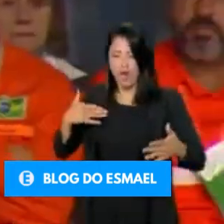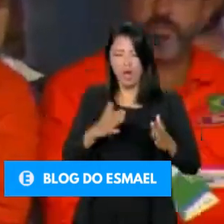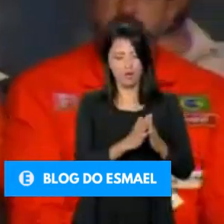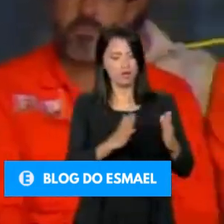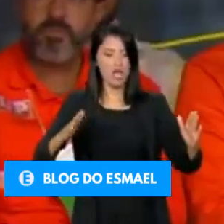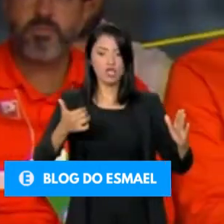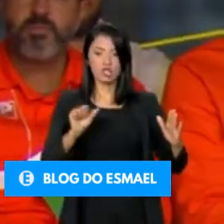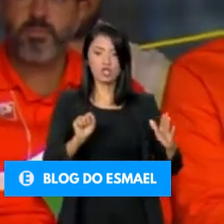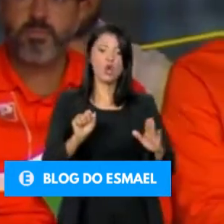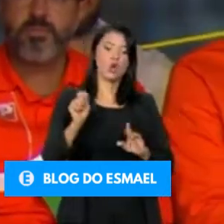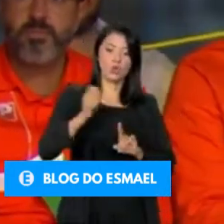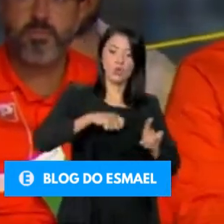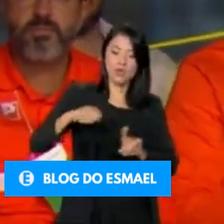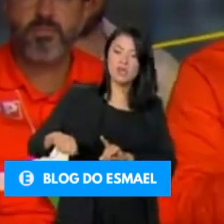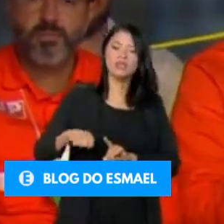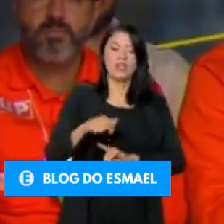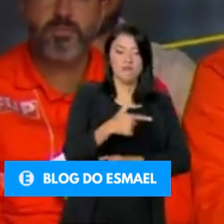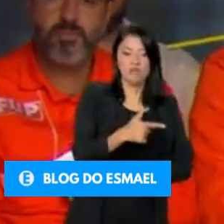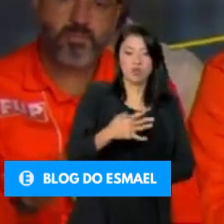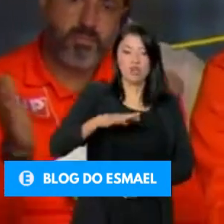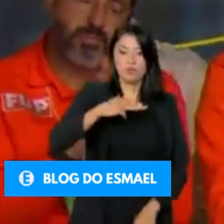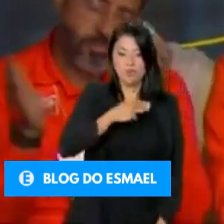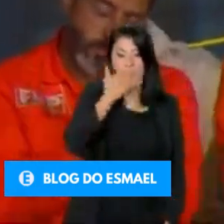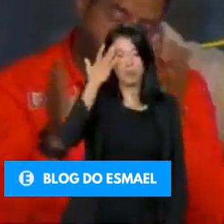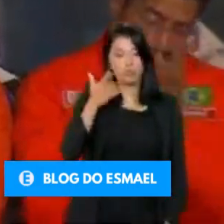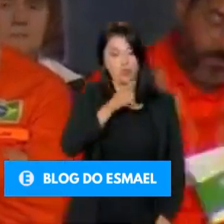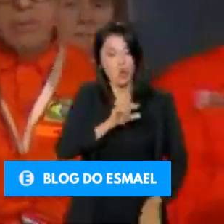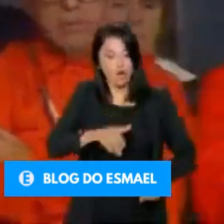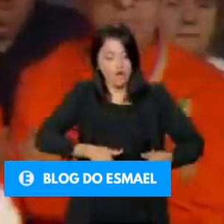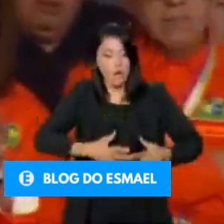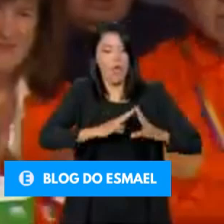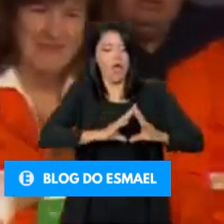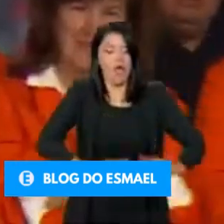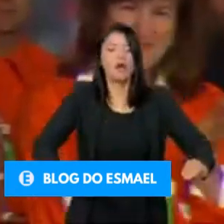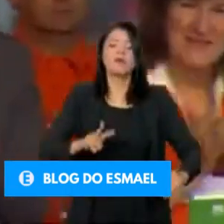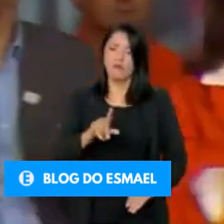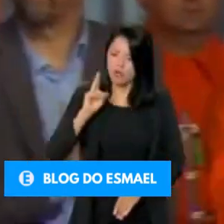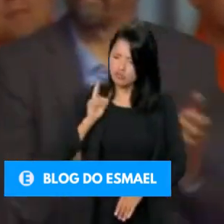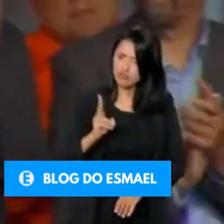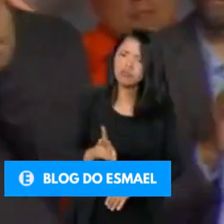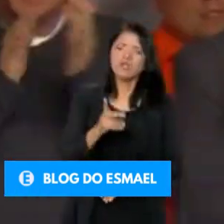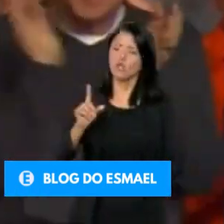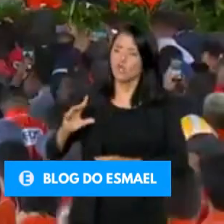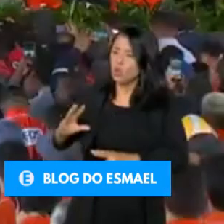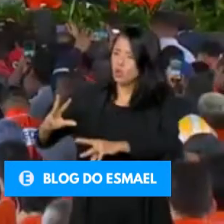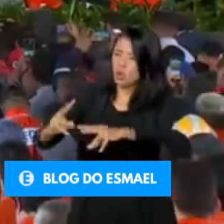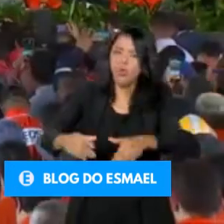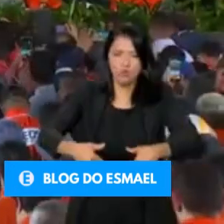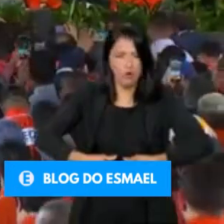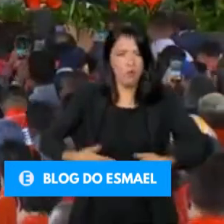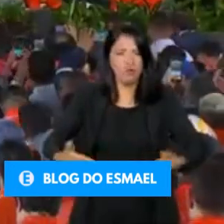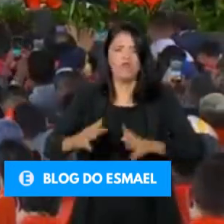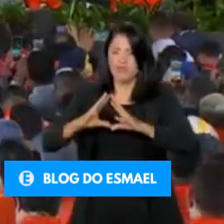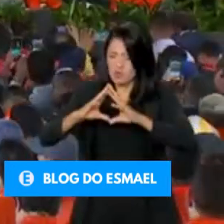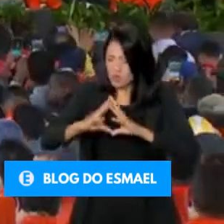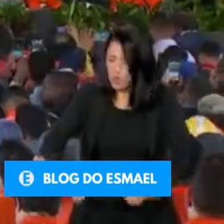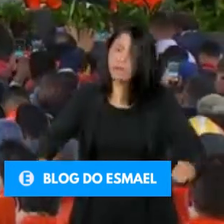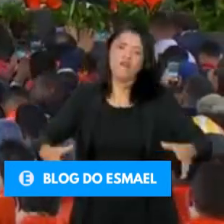já acabamos com a fome de 24 milhões de pessoas e vamos acabar com a fome de todo mundo.